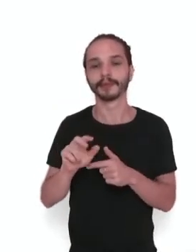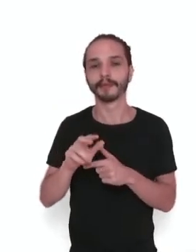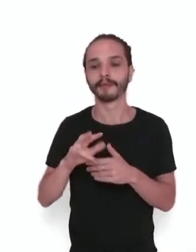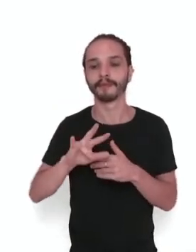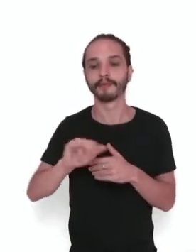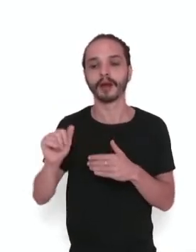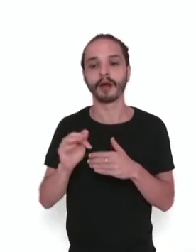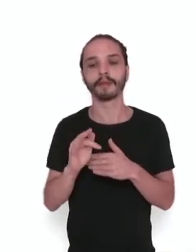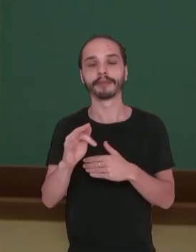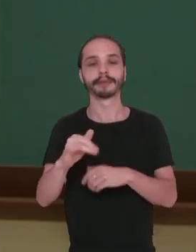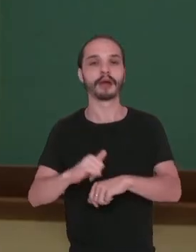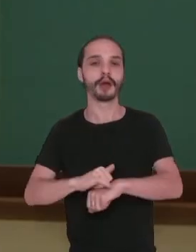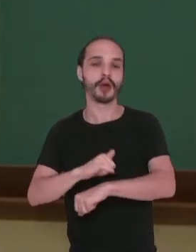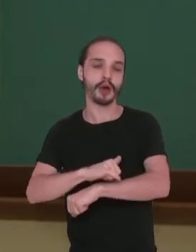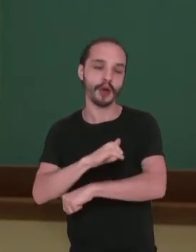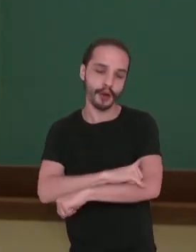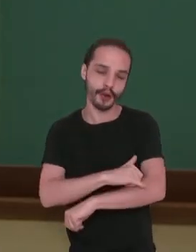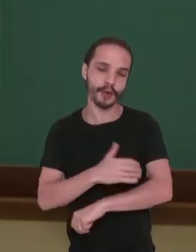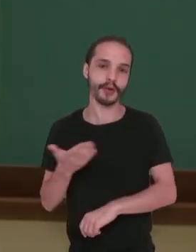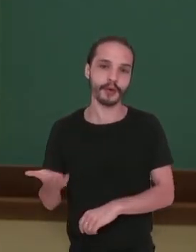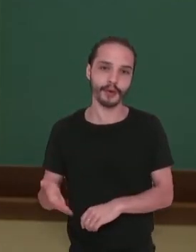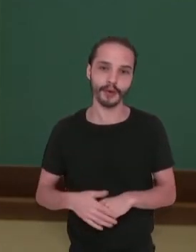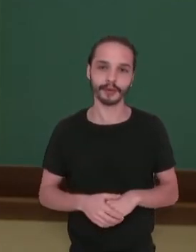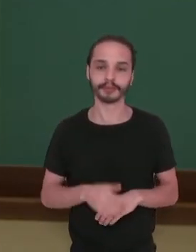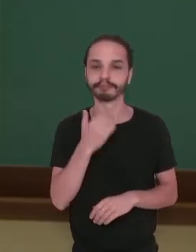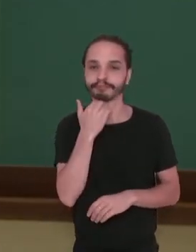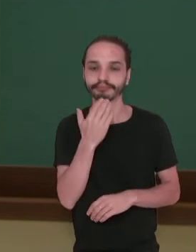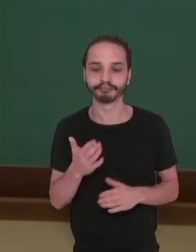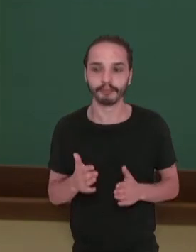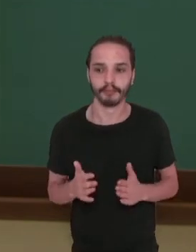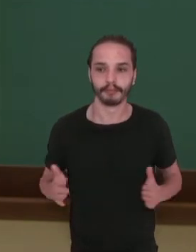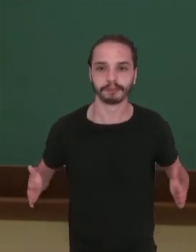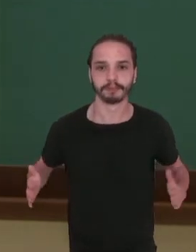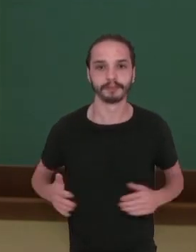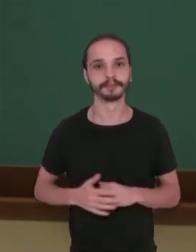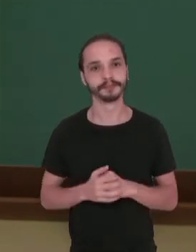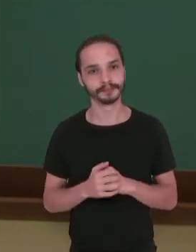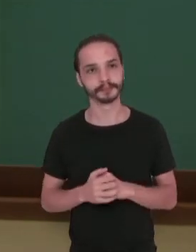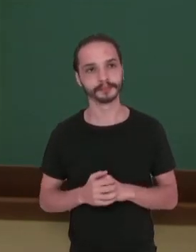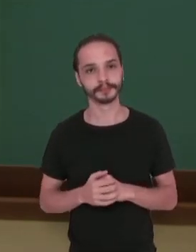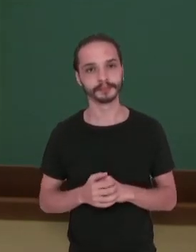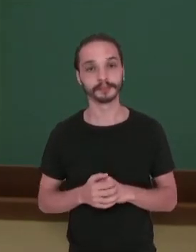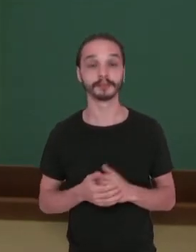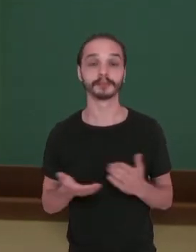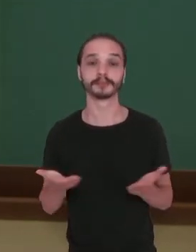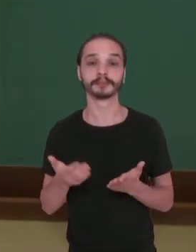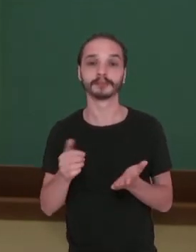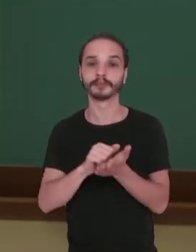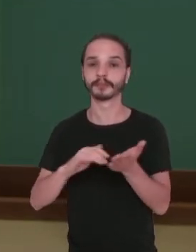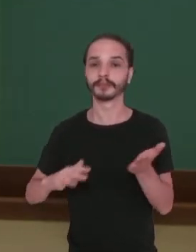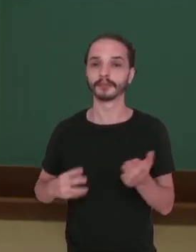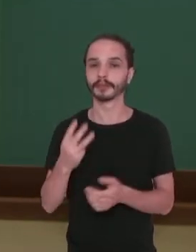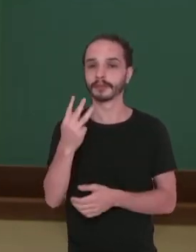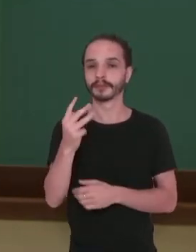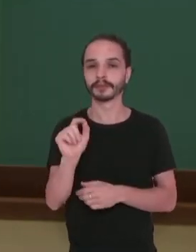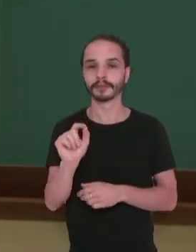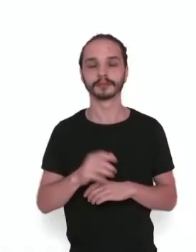a obesidade, né? Então estava aumentando a largura. A atividade 3 pressupõe o